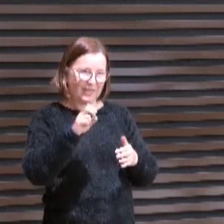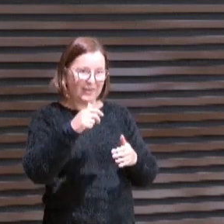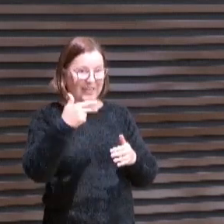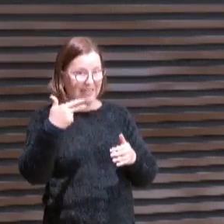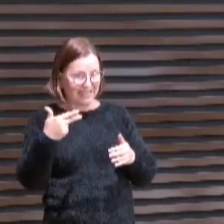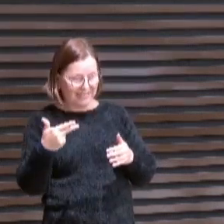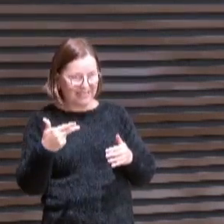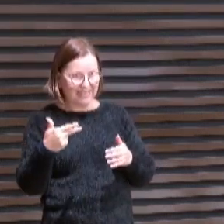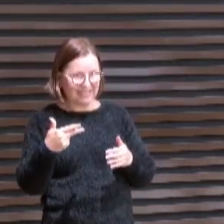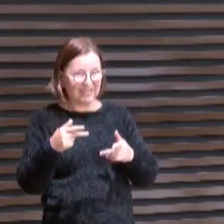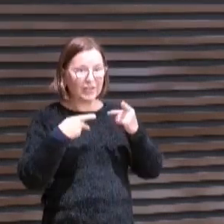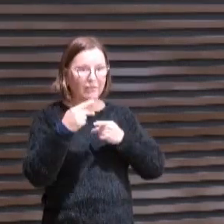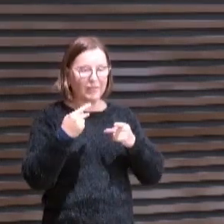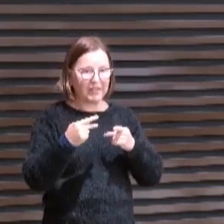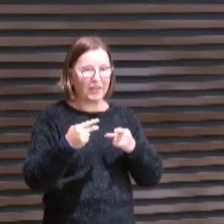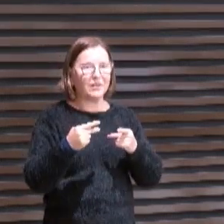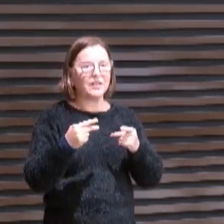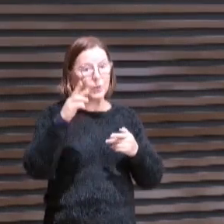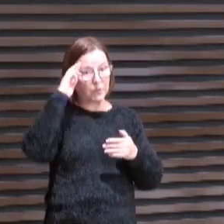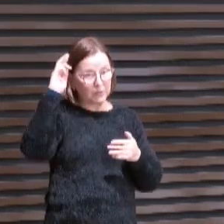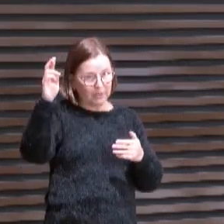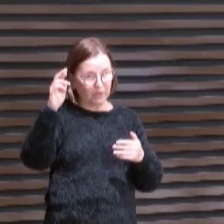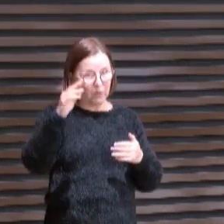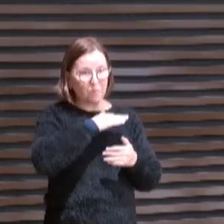Entre malfeitores, ele tinha que morrer entre.